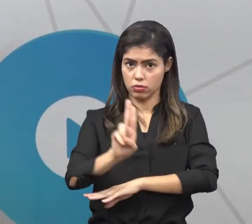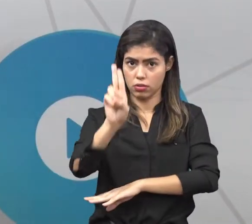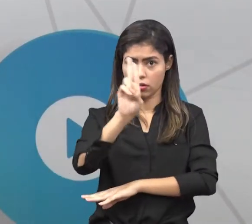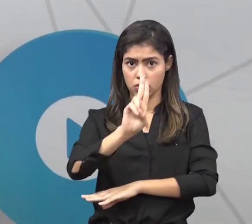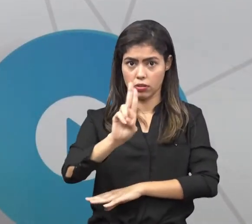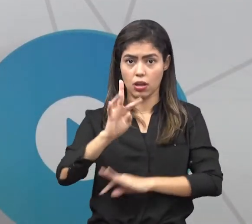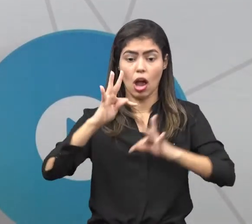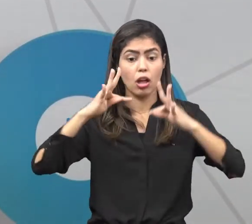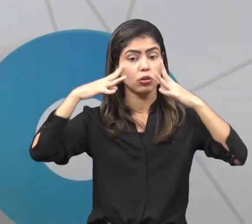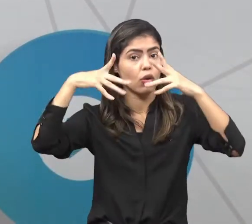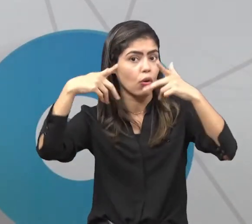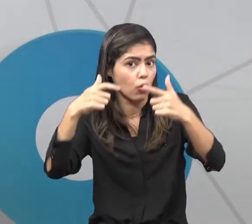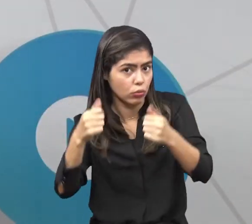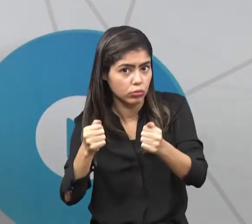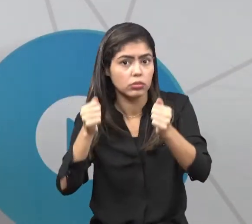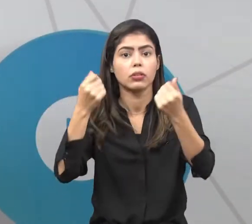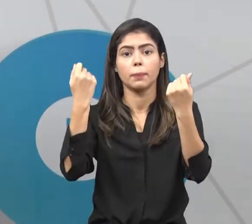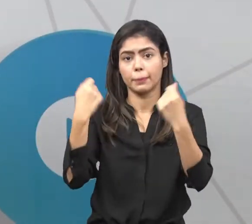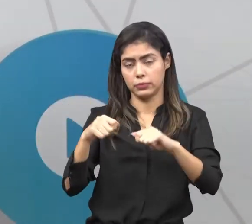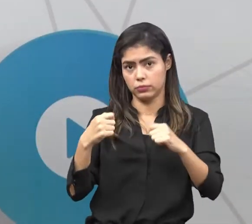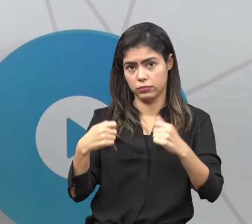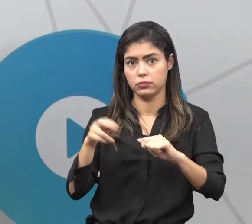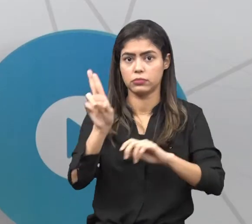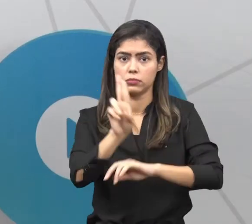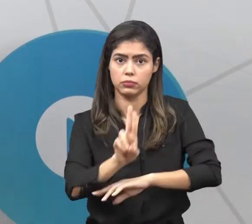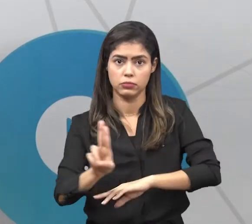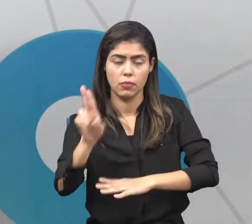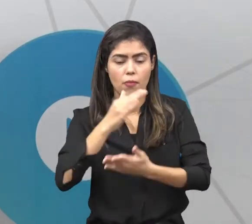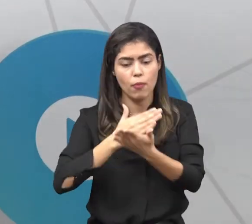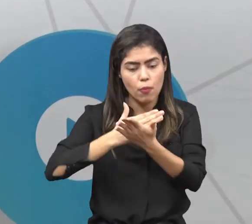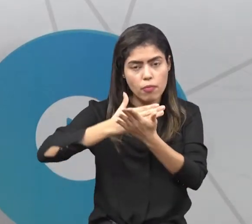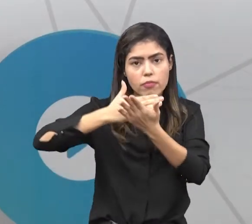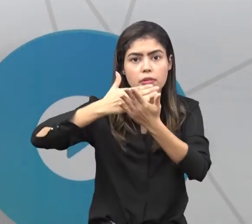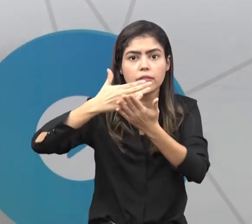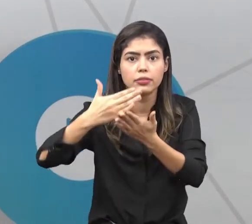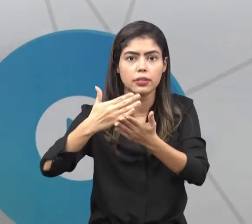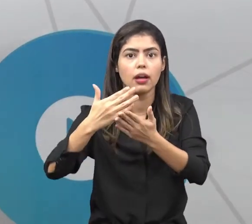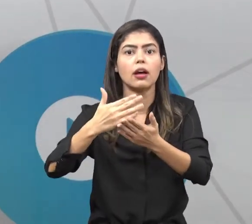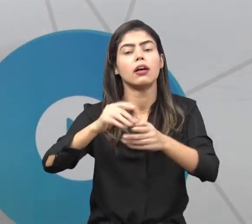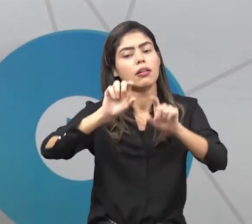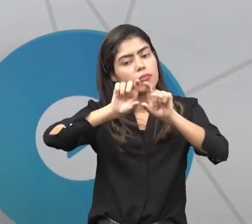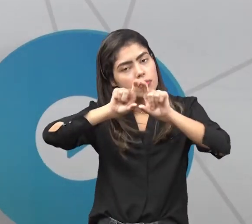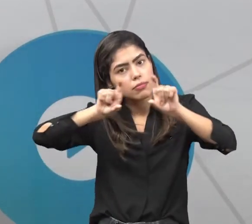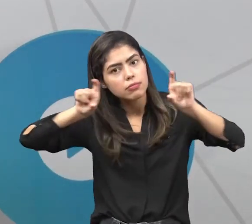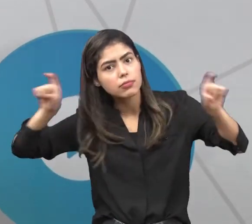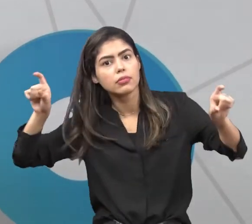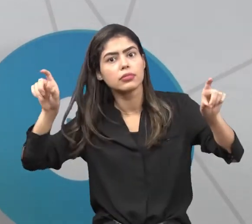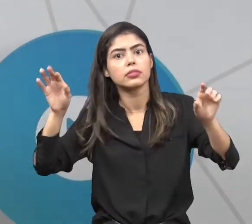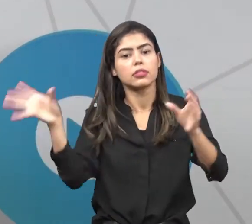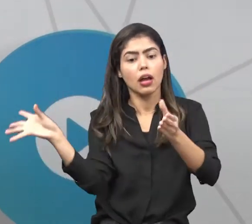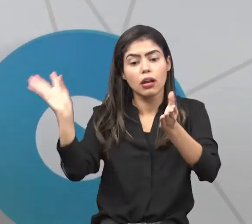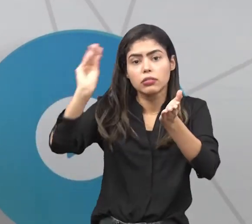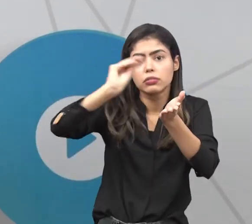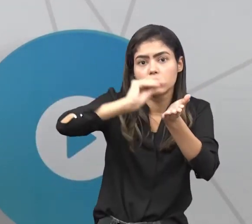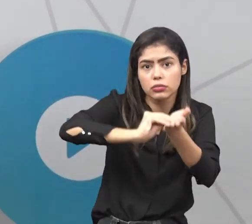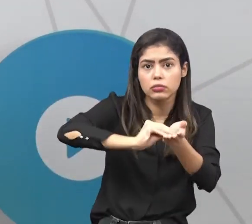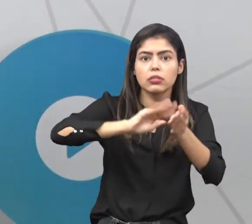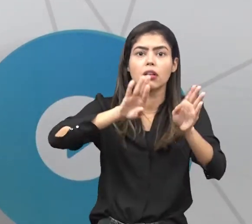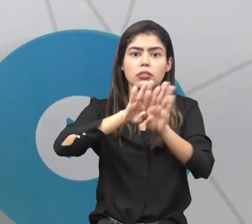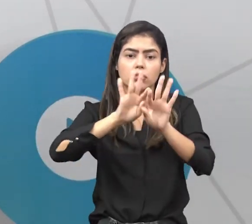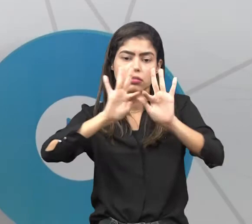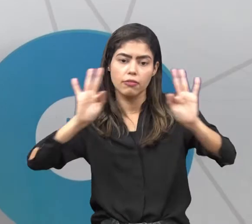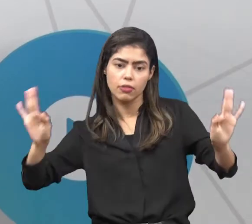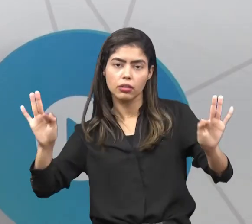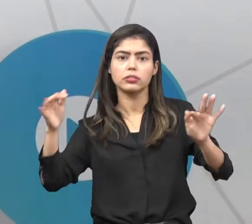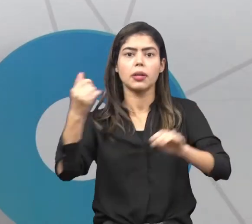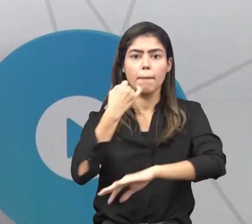lembrando que todos eles vão servir para iniciar uma oração adicional dentro daquela oração